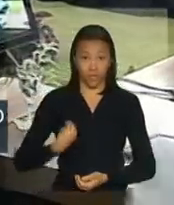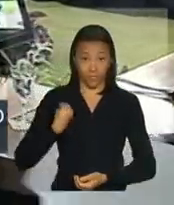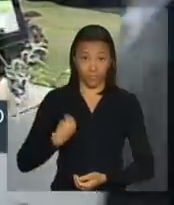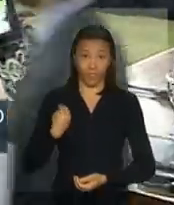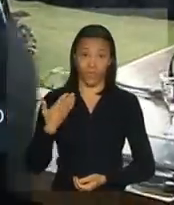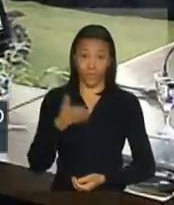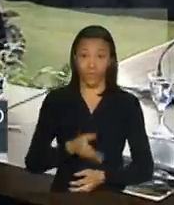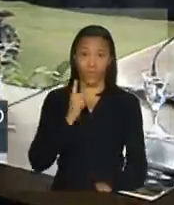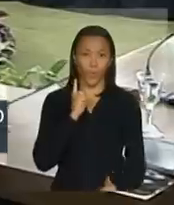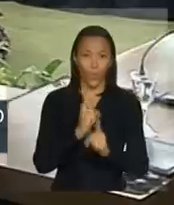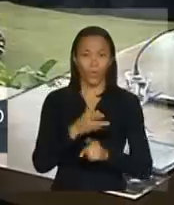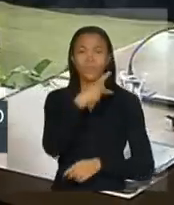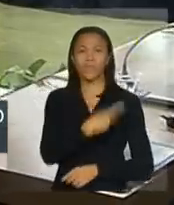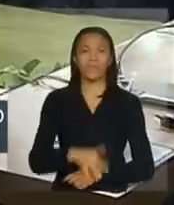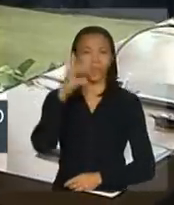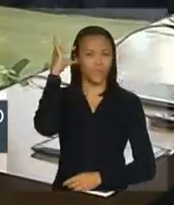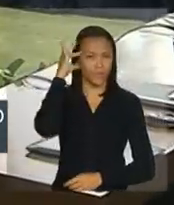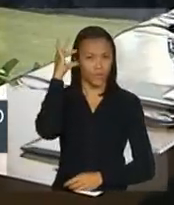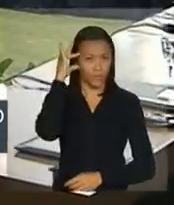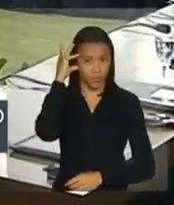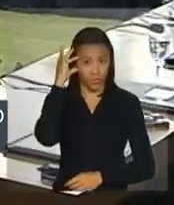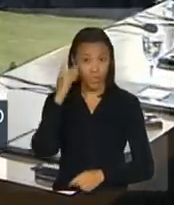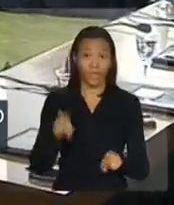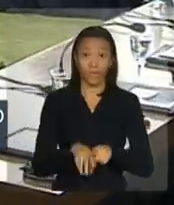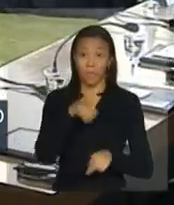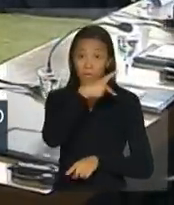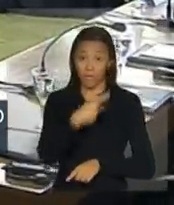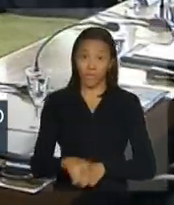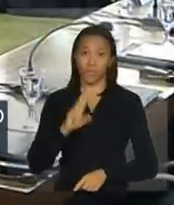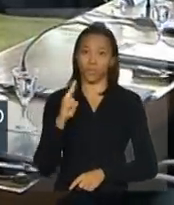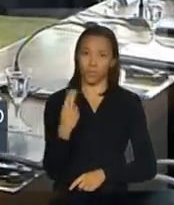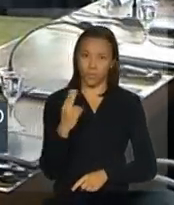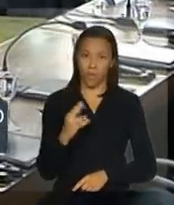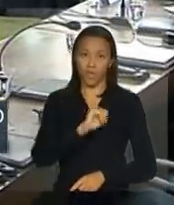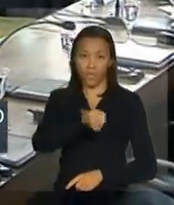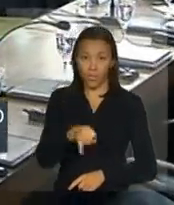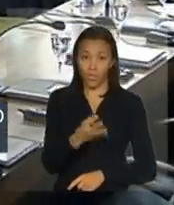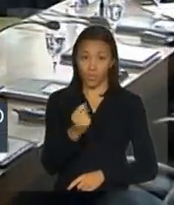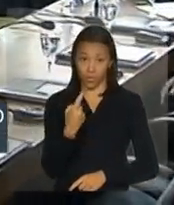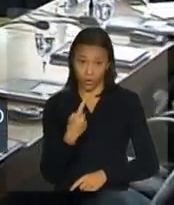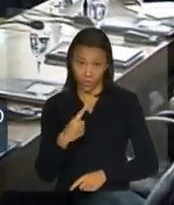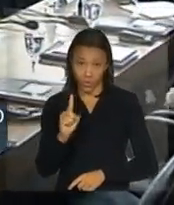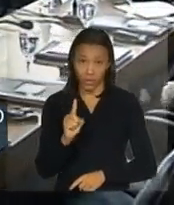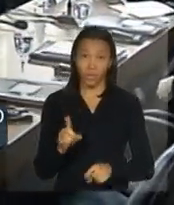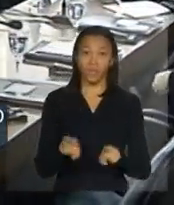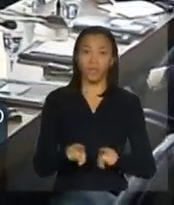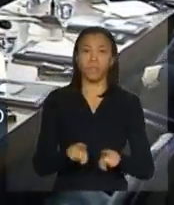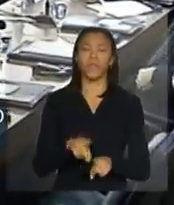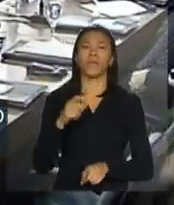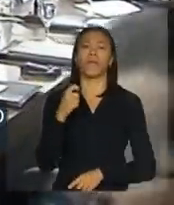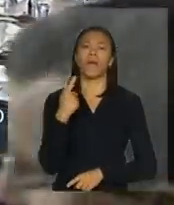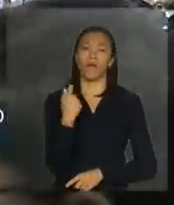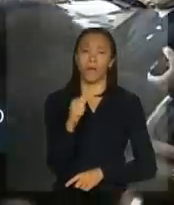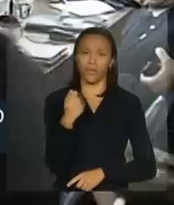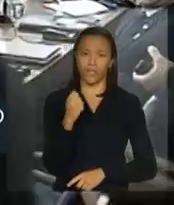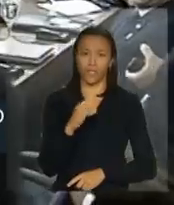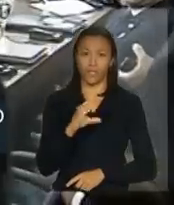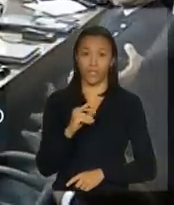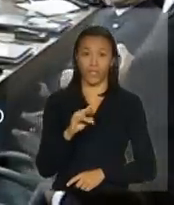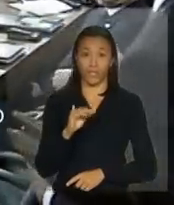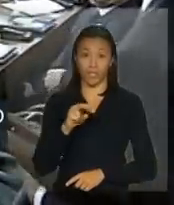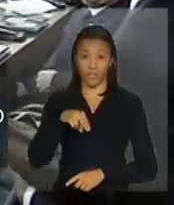Participam do encontro a presidenta Dilma Rousseff, os presidentes do Uruguai, José Mujica, da Argentina,